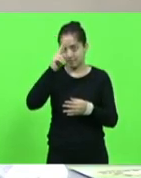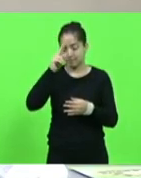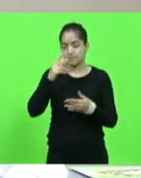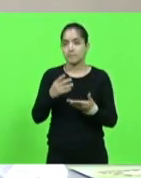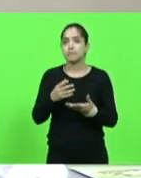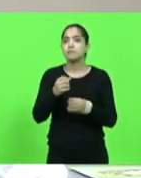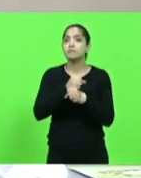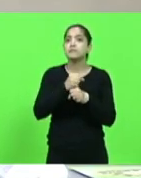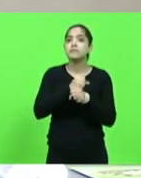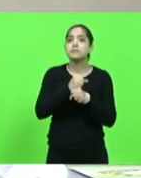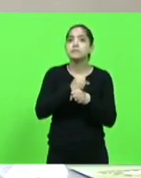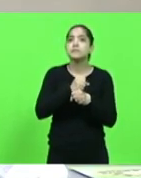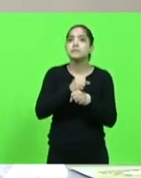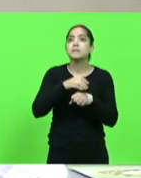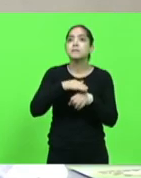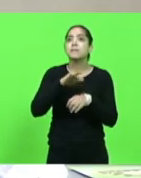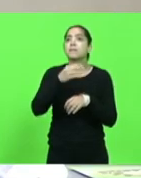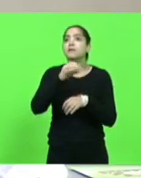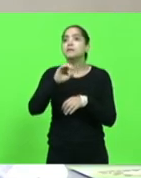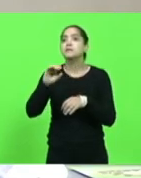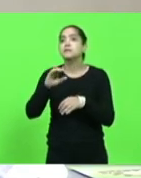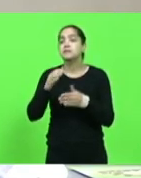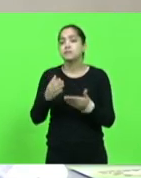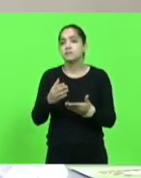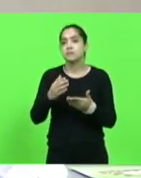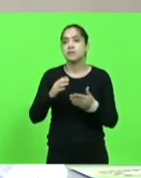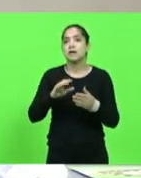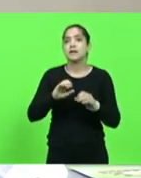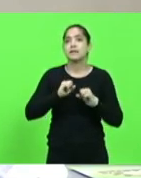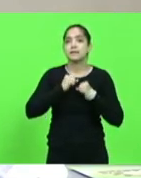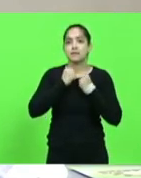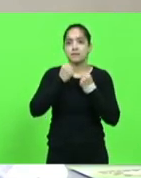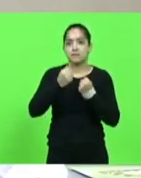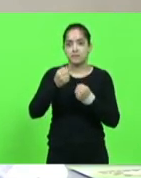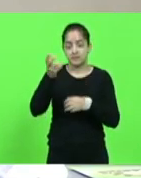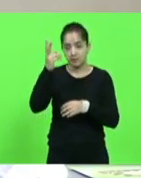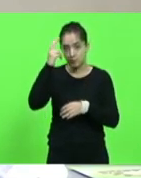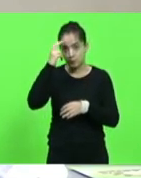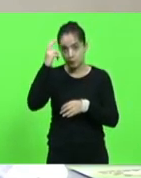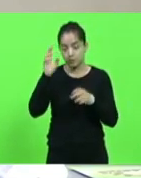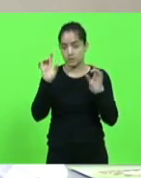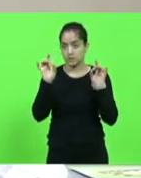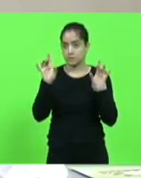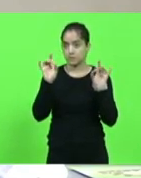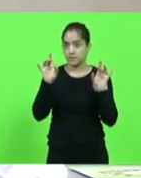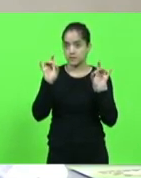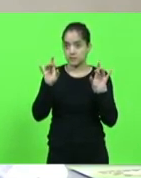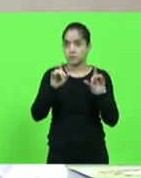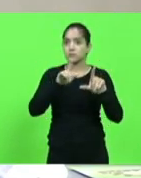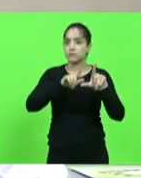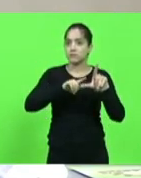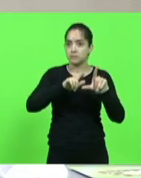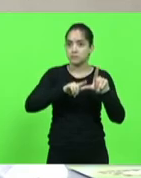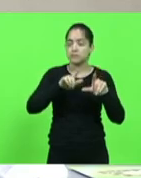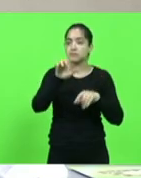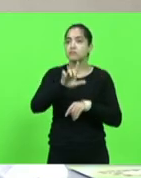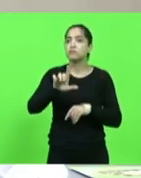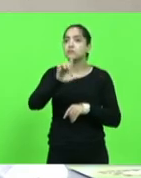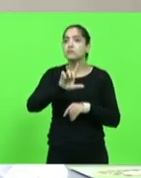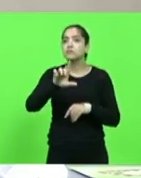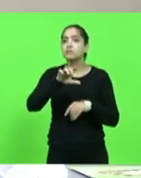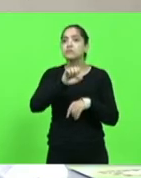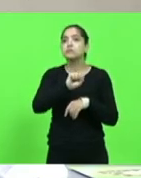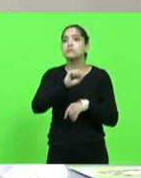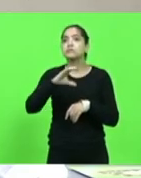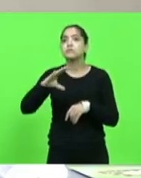centenária tem por escopo a defesa da cultura, em especial da literatura catarinense, e a